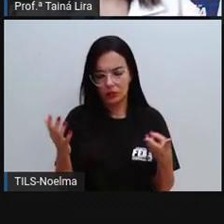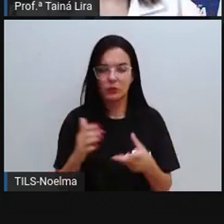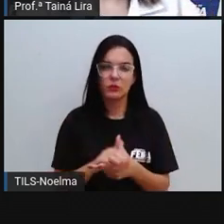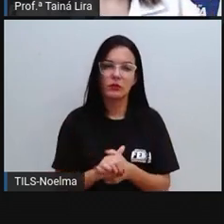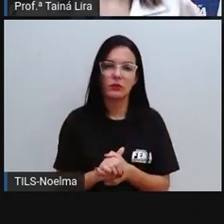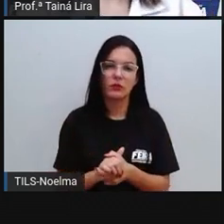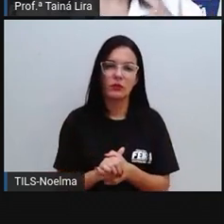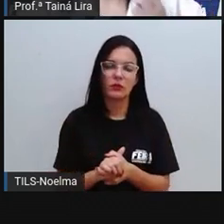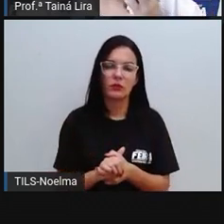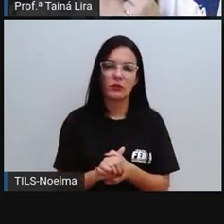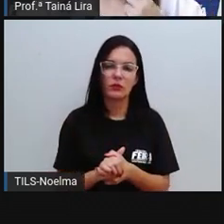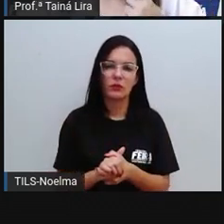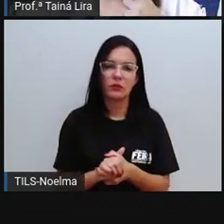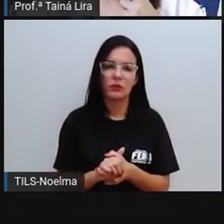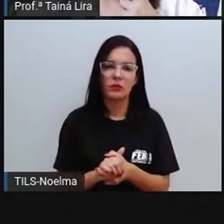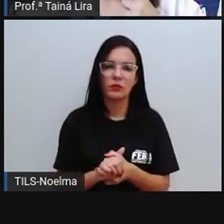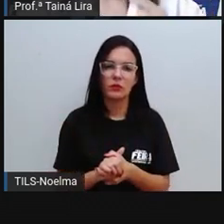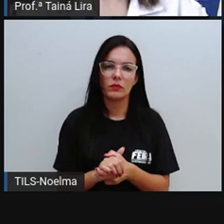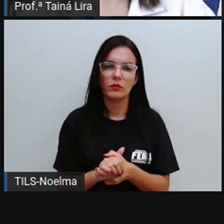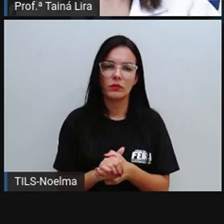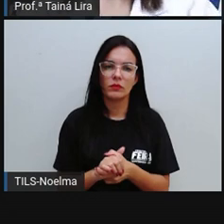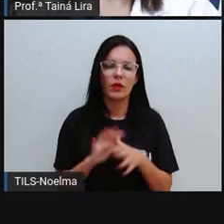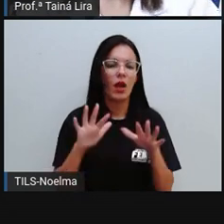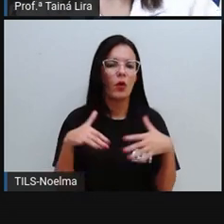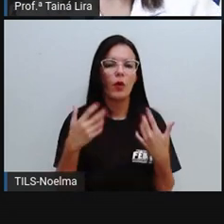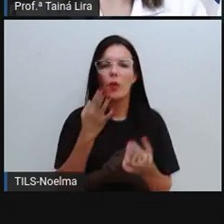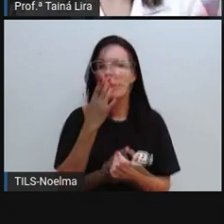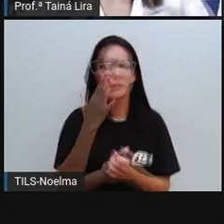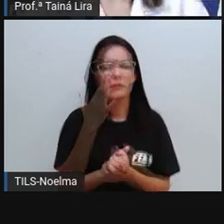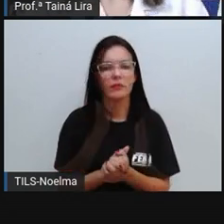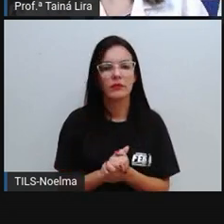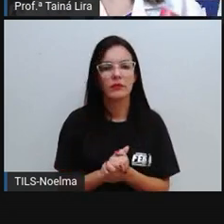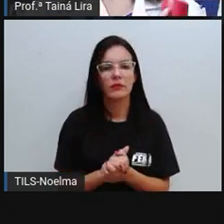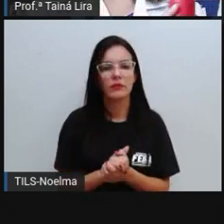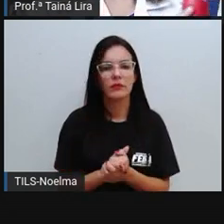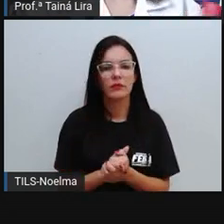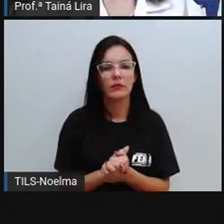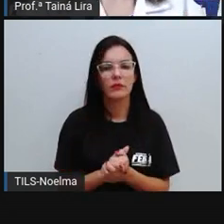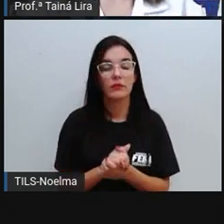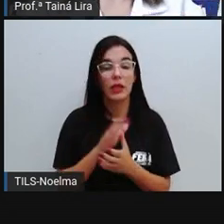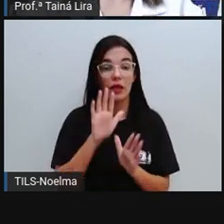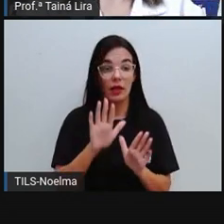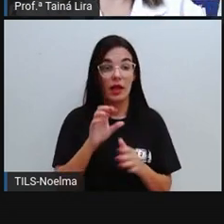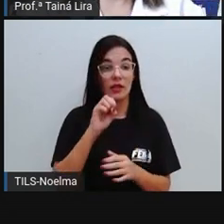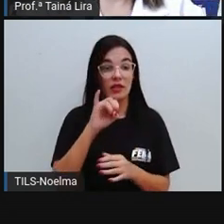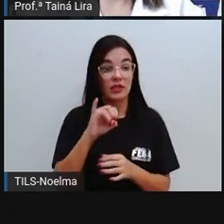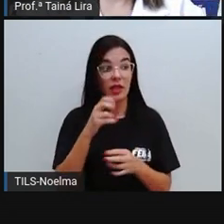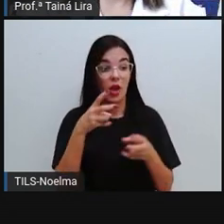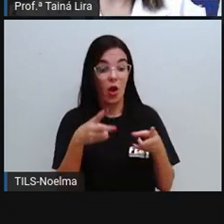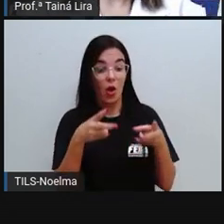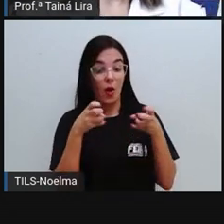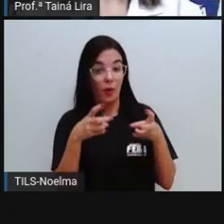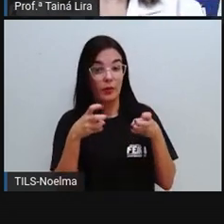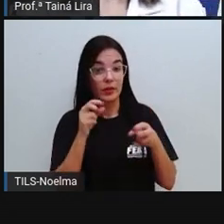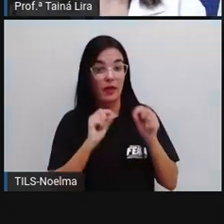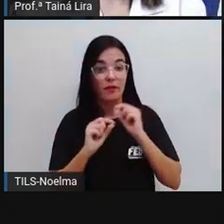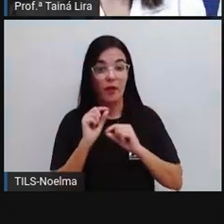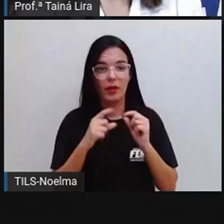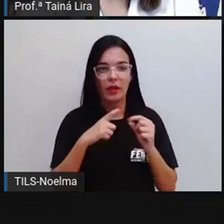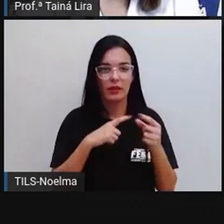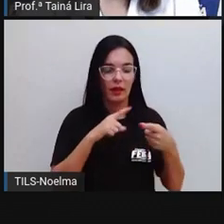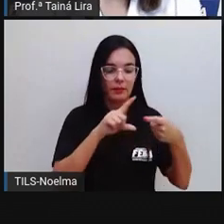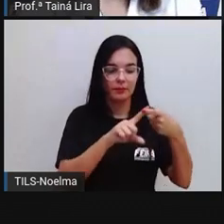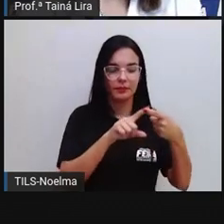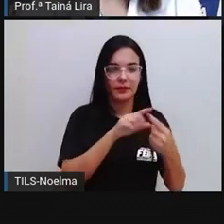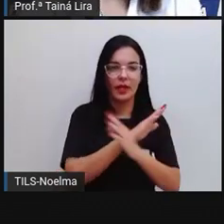preta ou outra camisa branca? O que, é que o segundo ano acha? Se nós observarmos no segundo ano, ó, temos aqui a